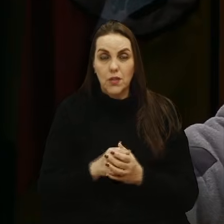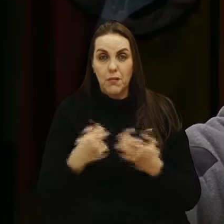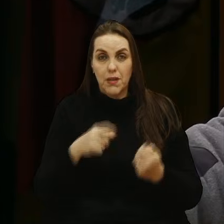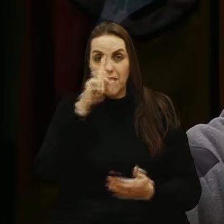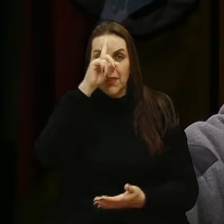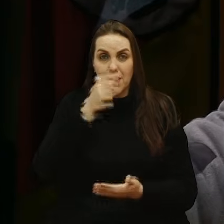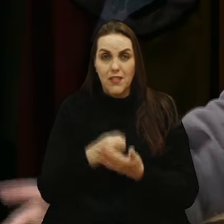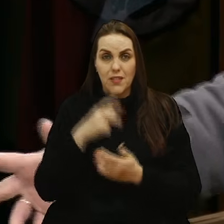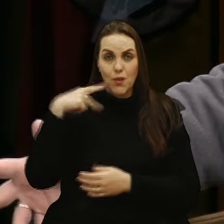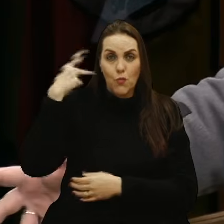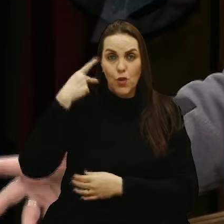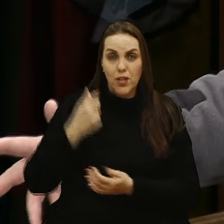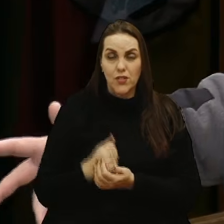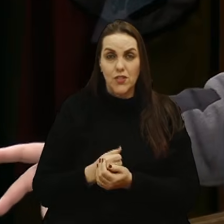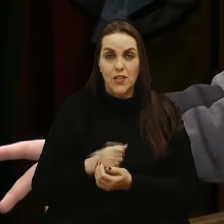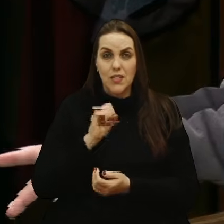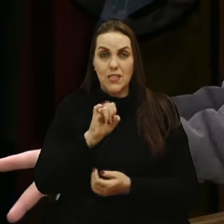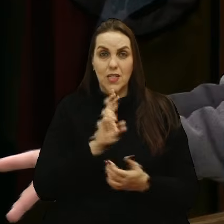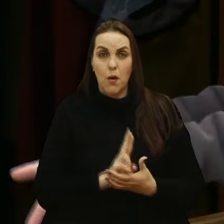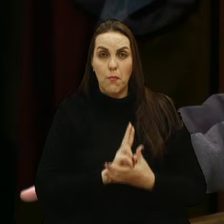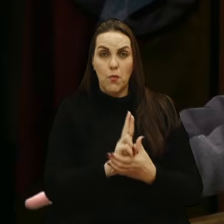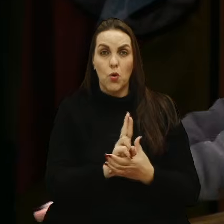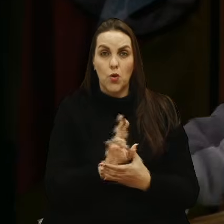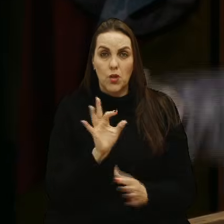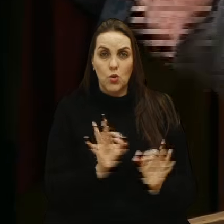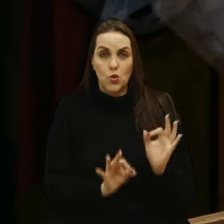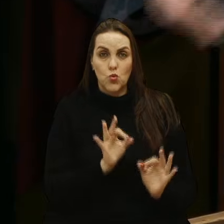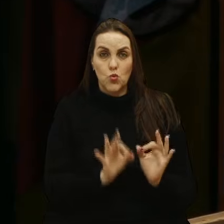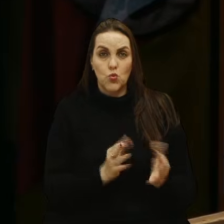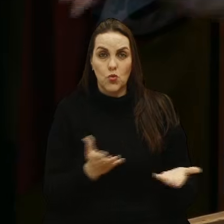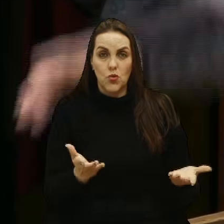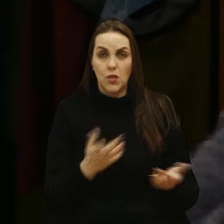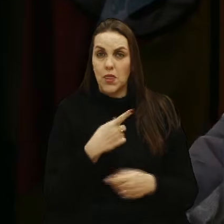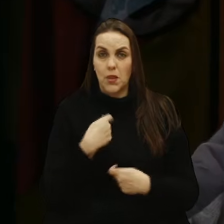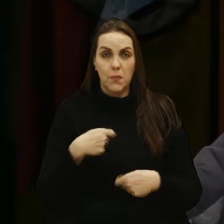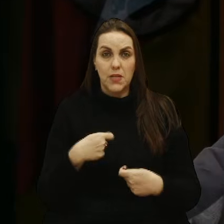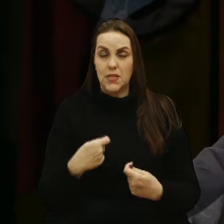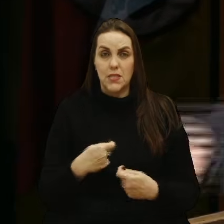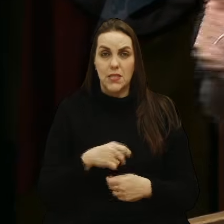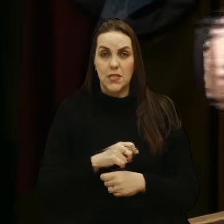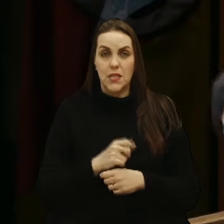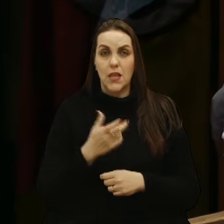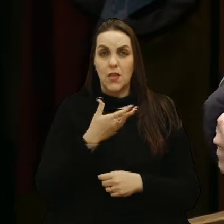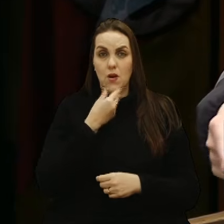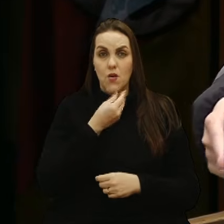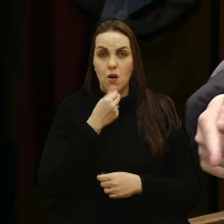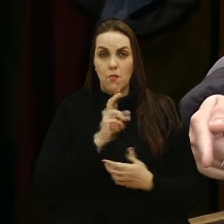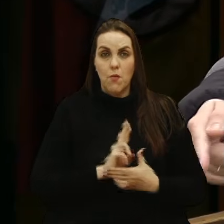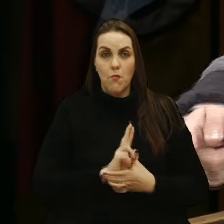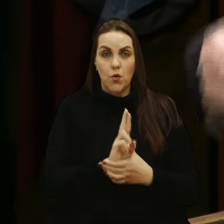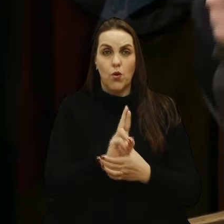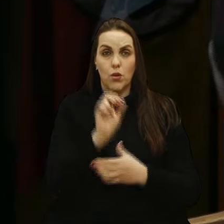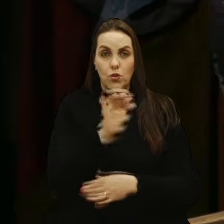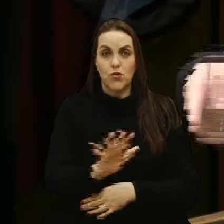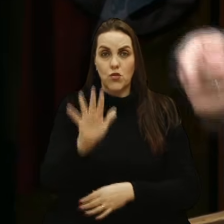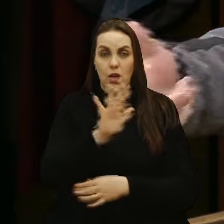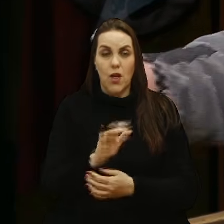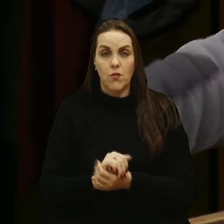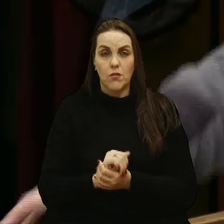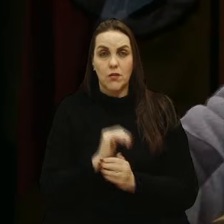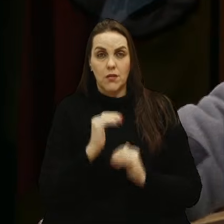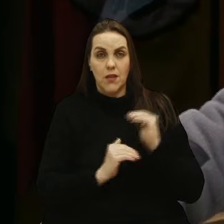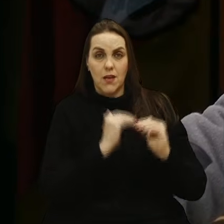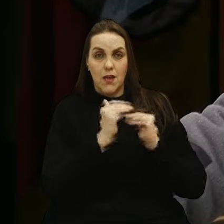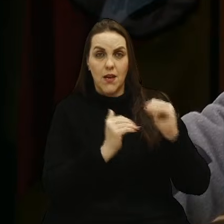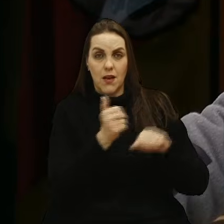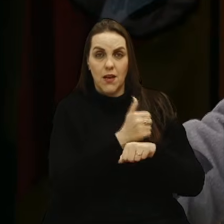decisão política, porque se ela é uma Procuradoria jurídica, nós não precisamos ter um Procurador-Geral, é só botar os procuradores de carreiras, que esses sim